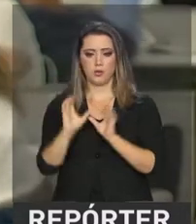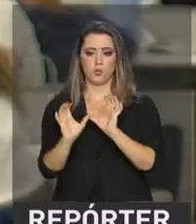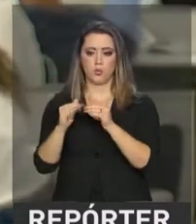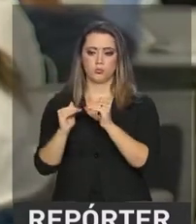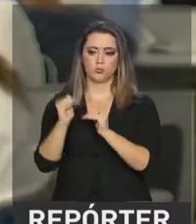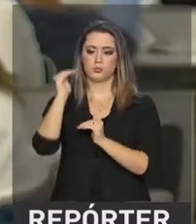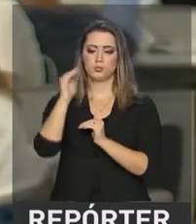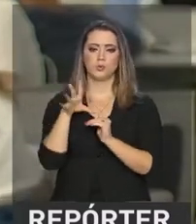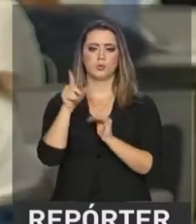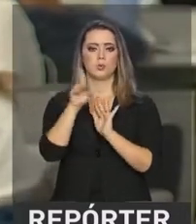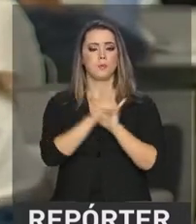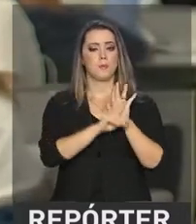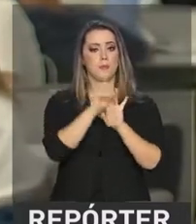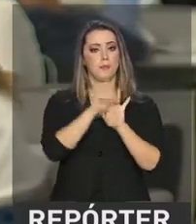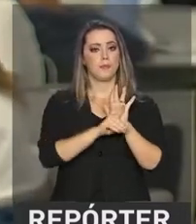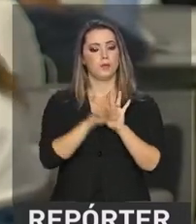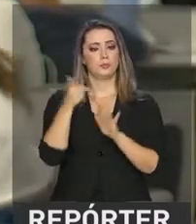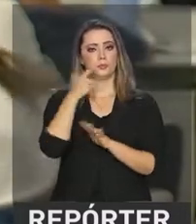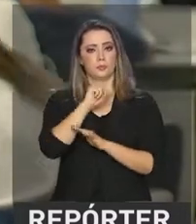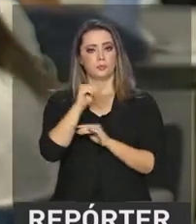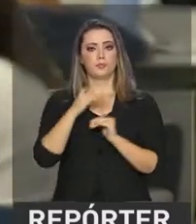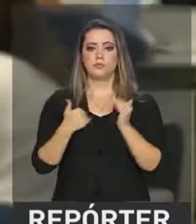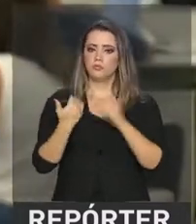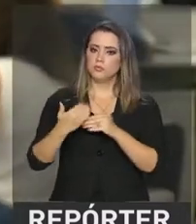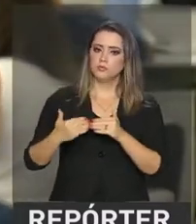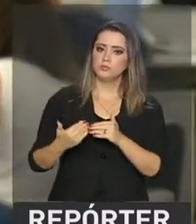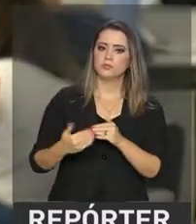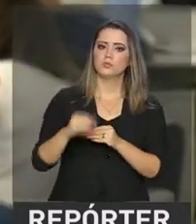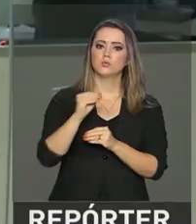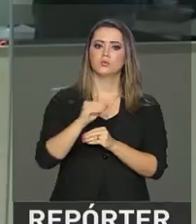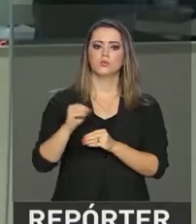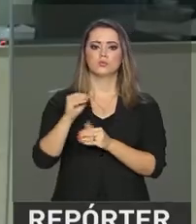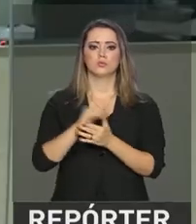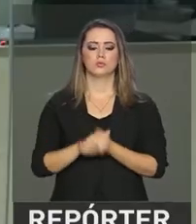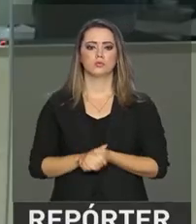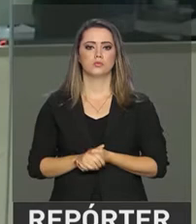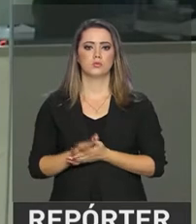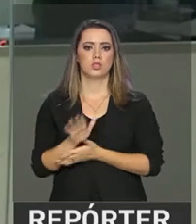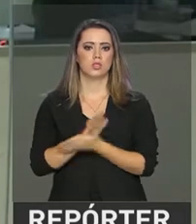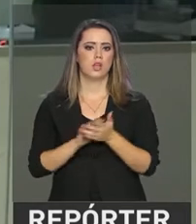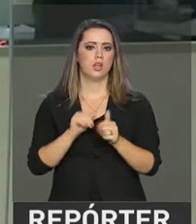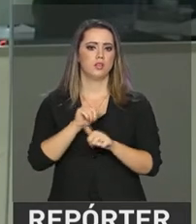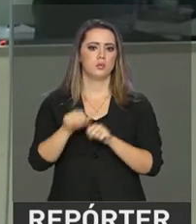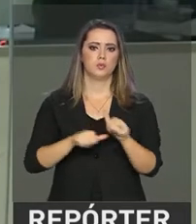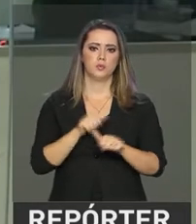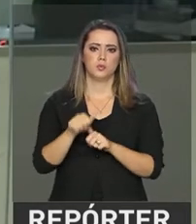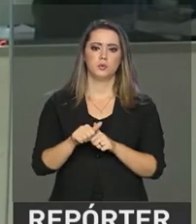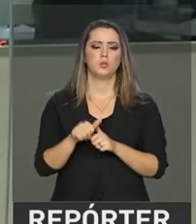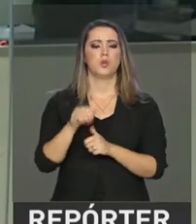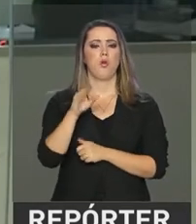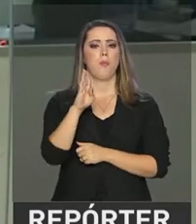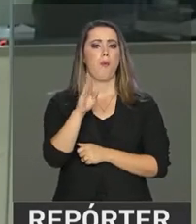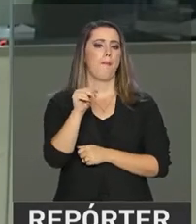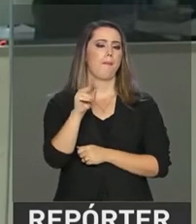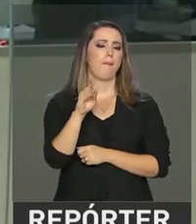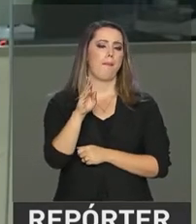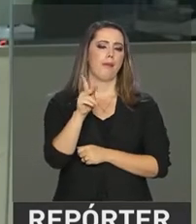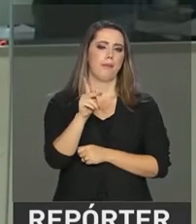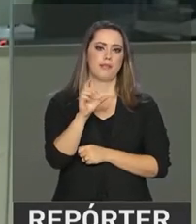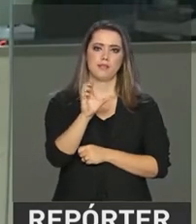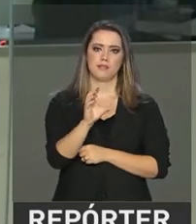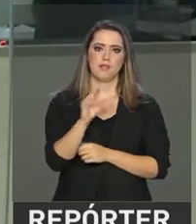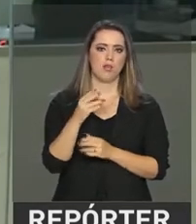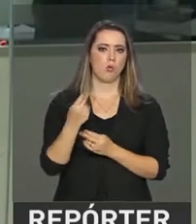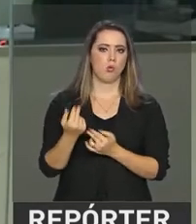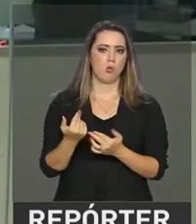e todos os direitos adquiridos vão ser preservados. Nada se altera do benefício de prestação continuada, que é um benefício